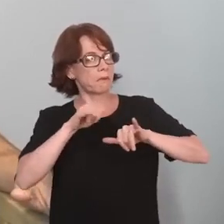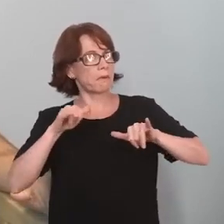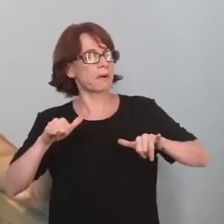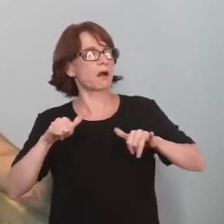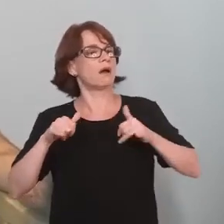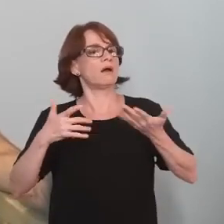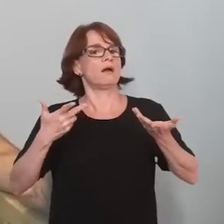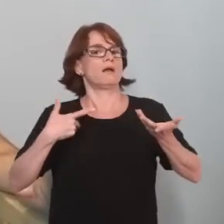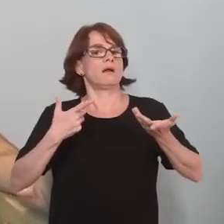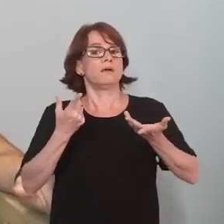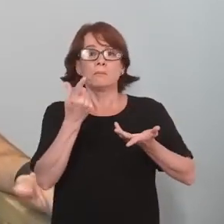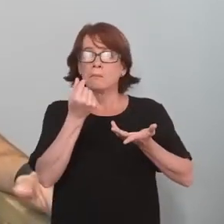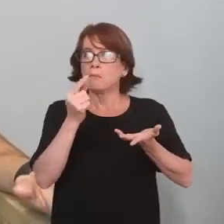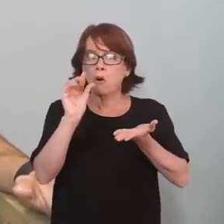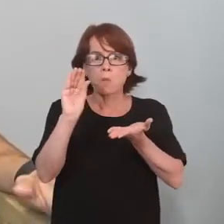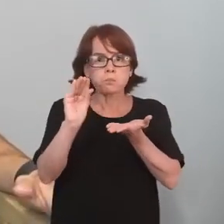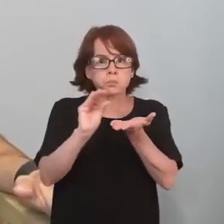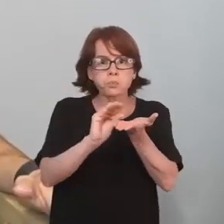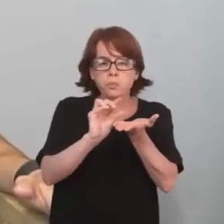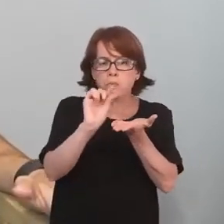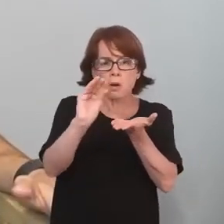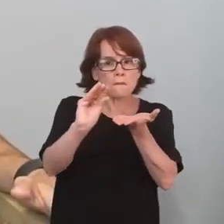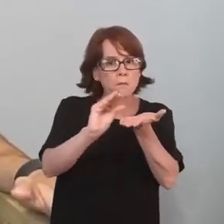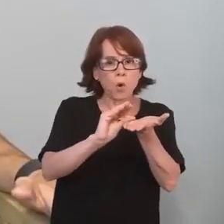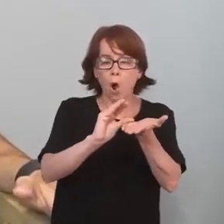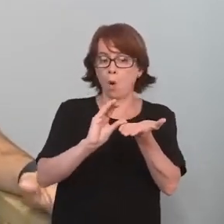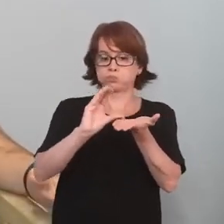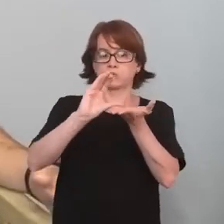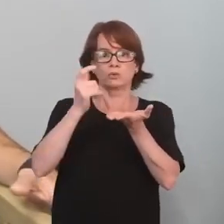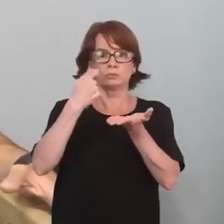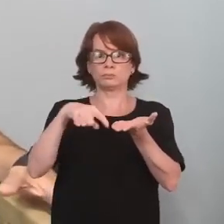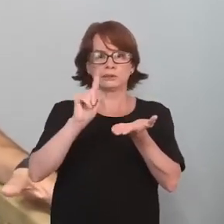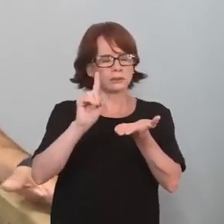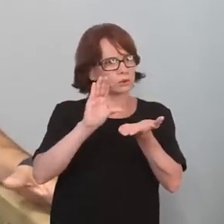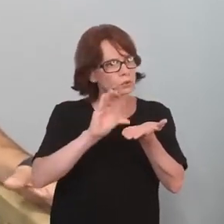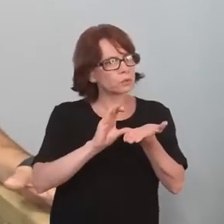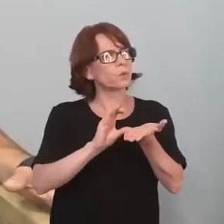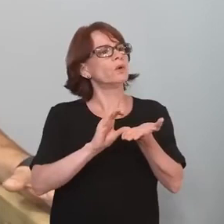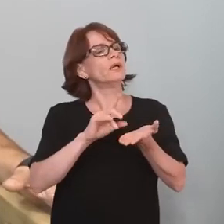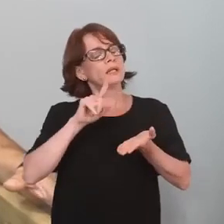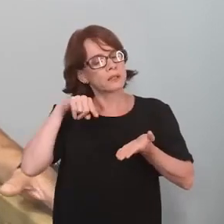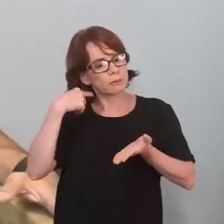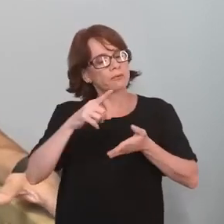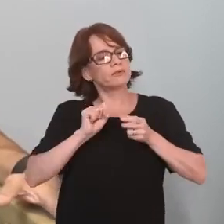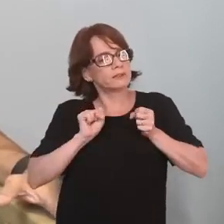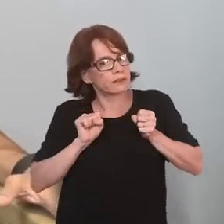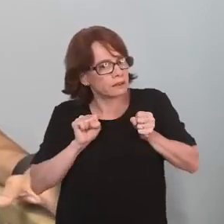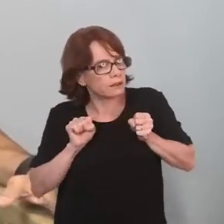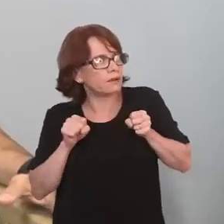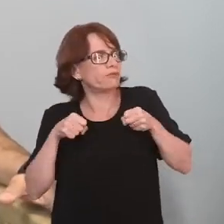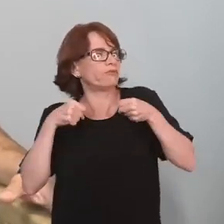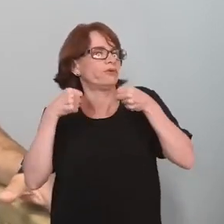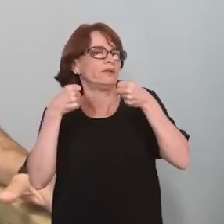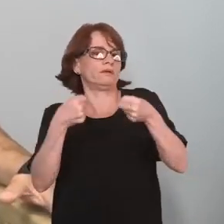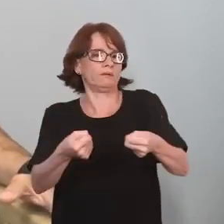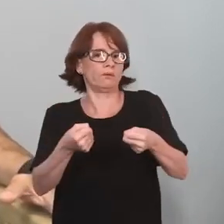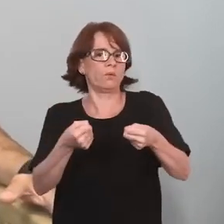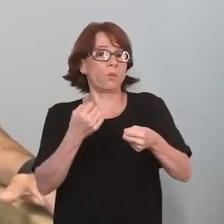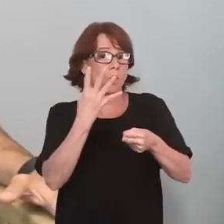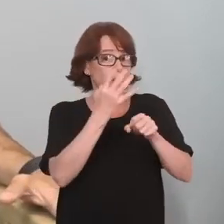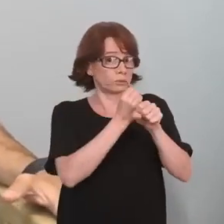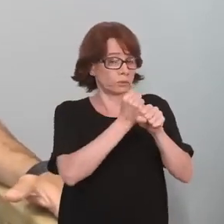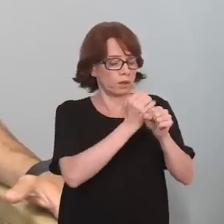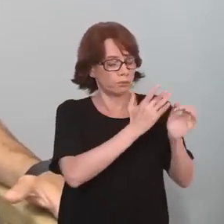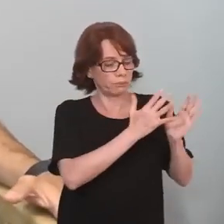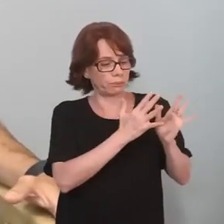nos princípios e valores que você dizia que ia defender e depois realmente defendeu durante os 4 anos do seu primeiro mandato. E